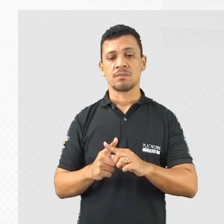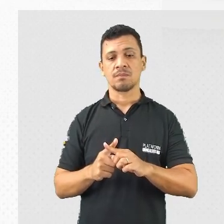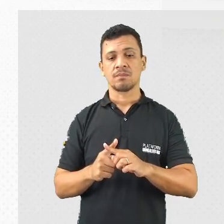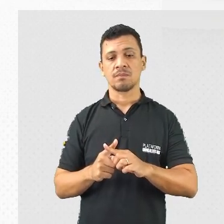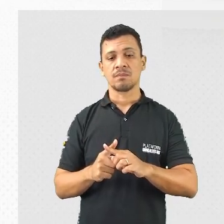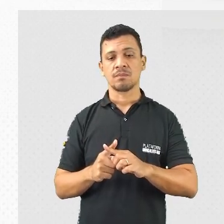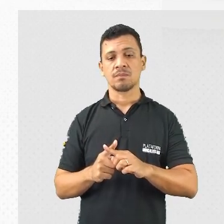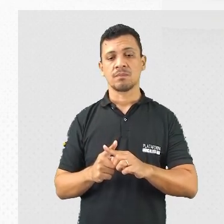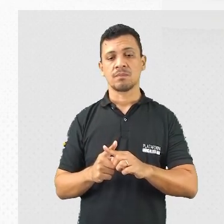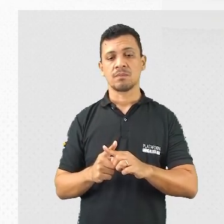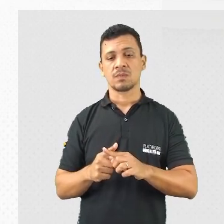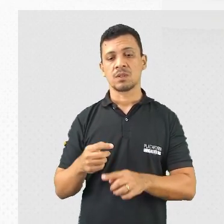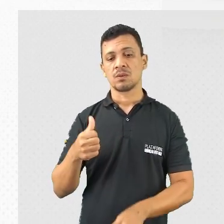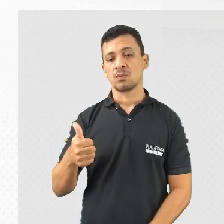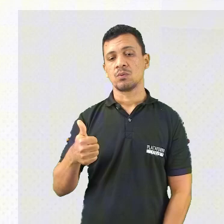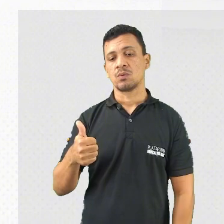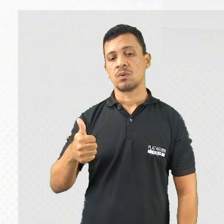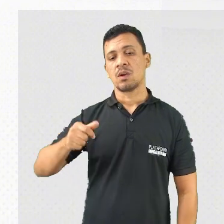vezes